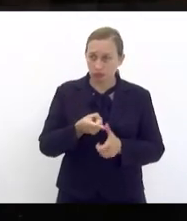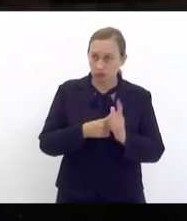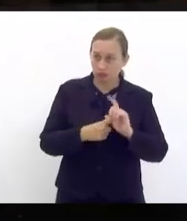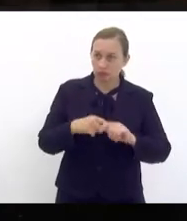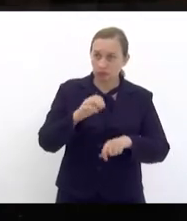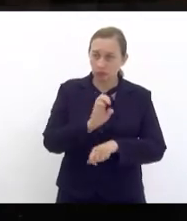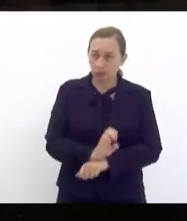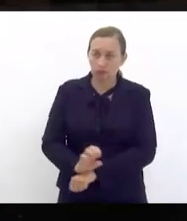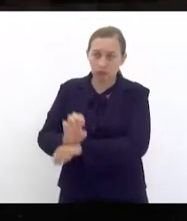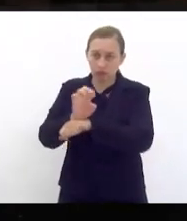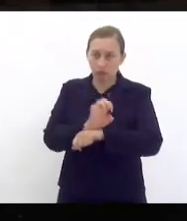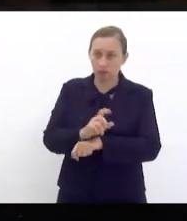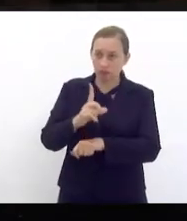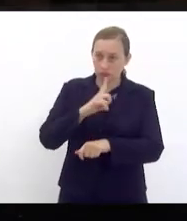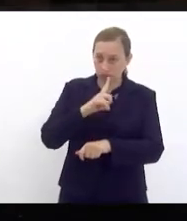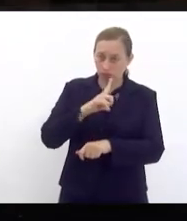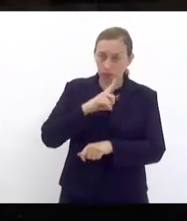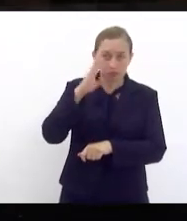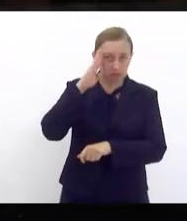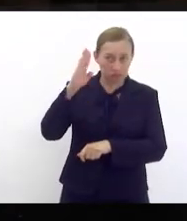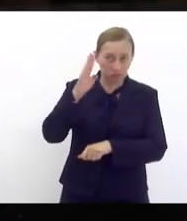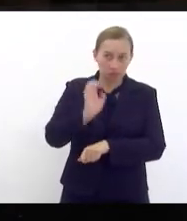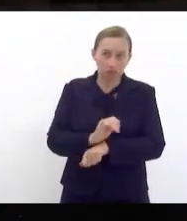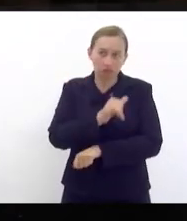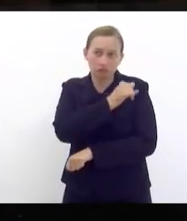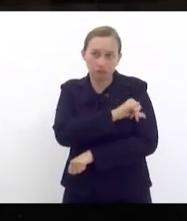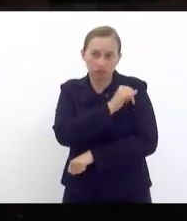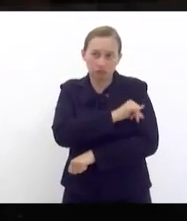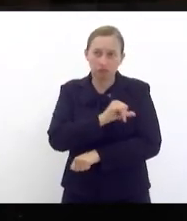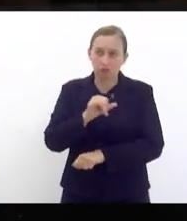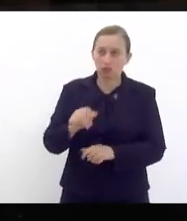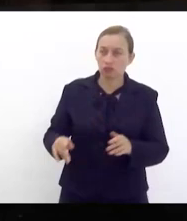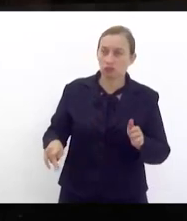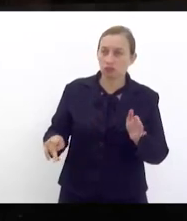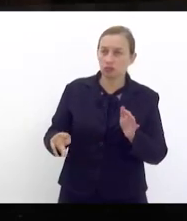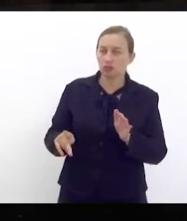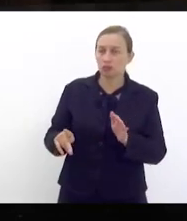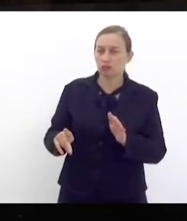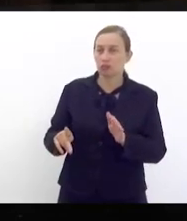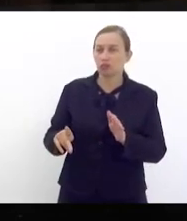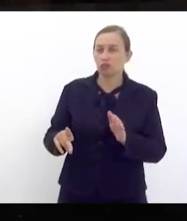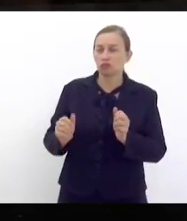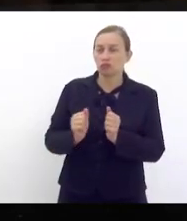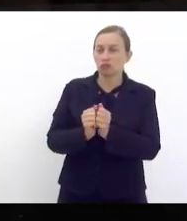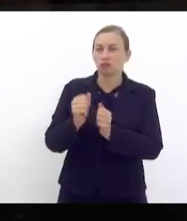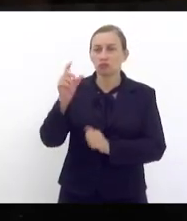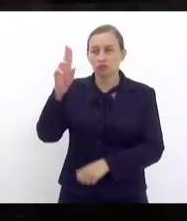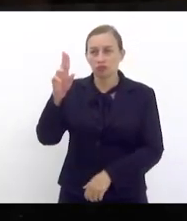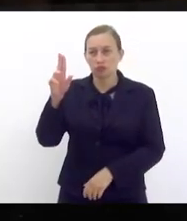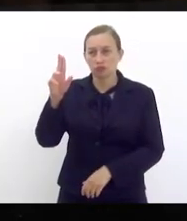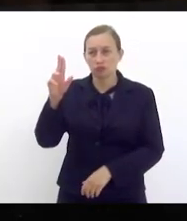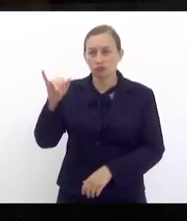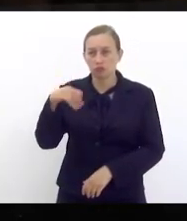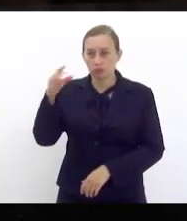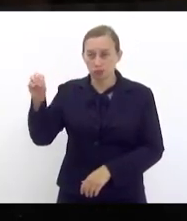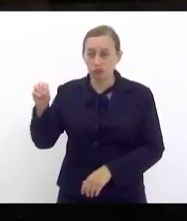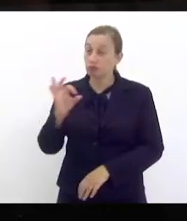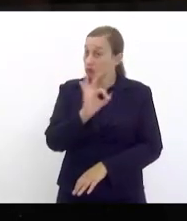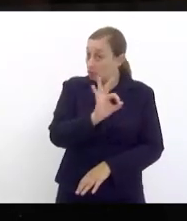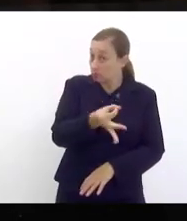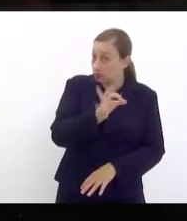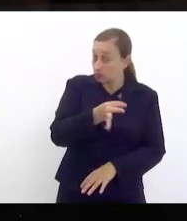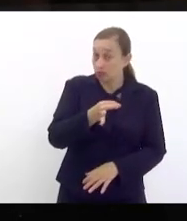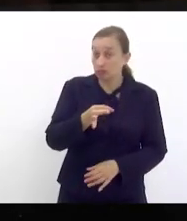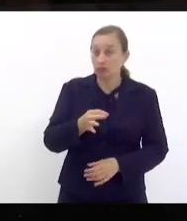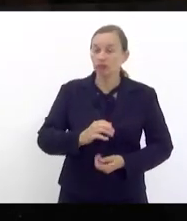estados têm, sobretudo o Estado do Rio de Janeiro, com a União, e, de certa forma,